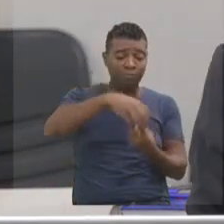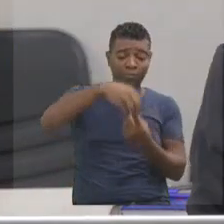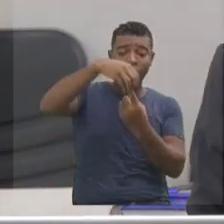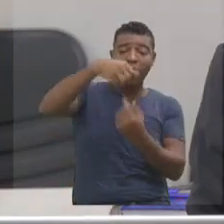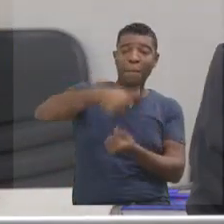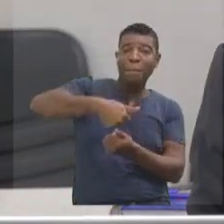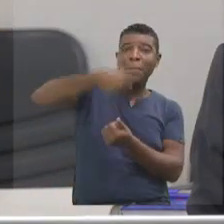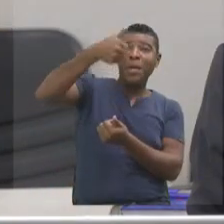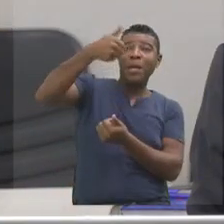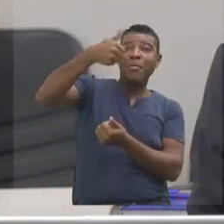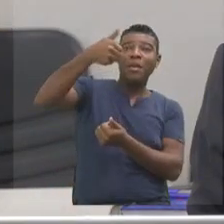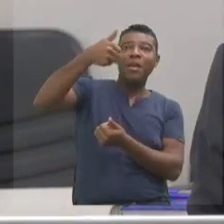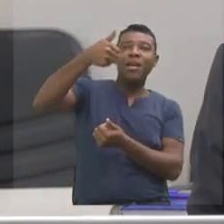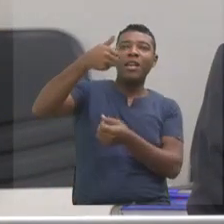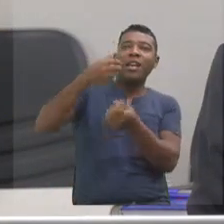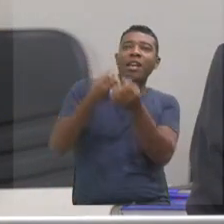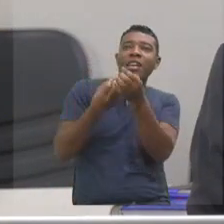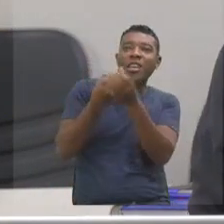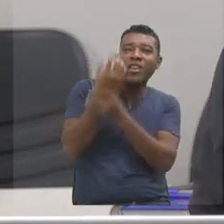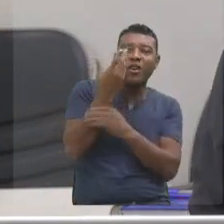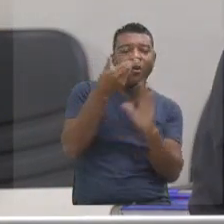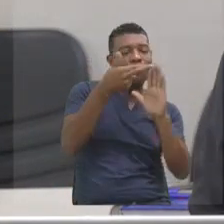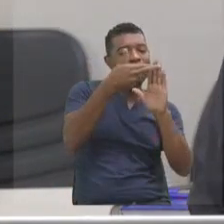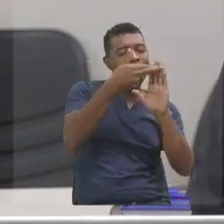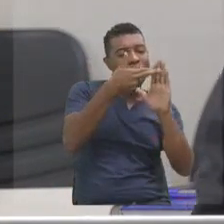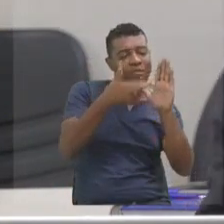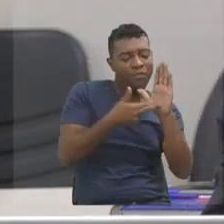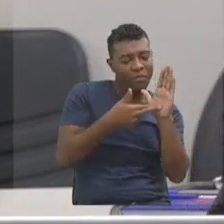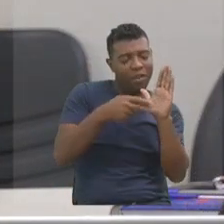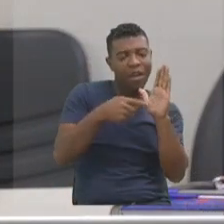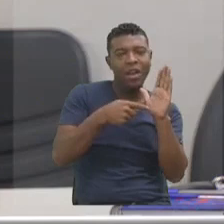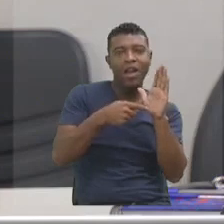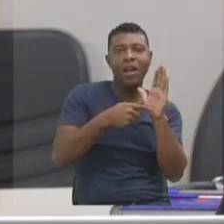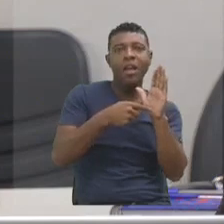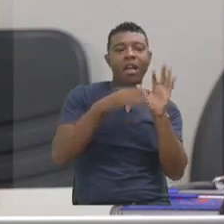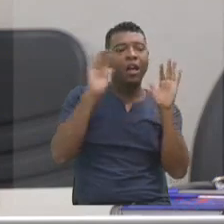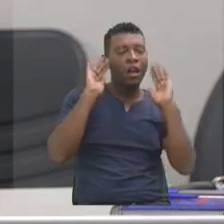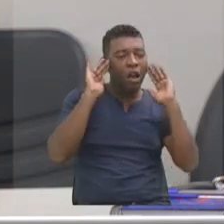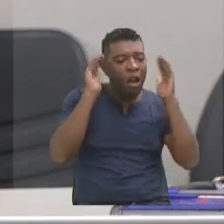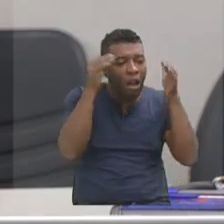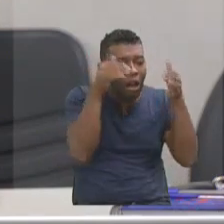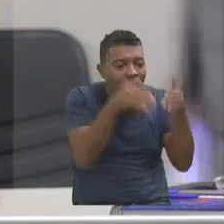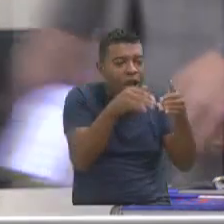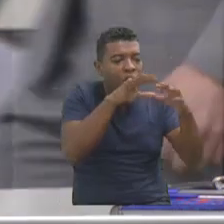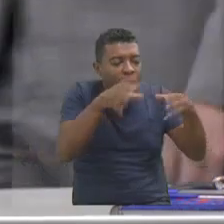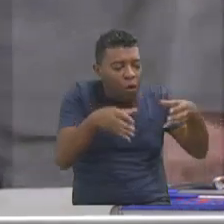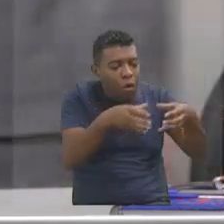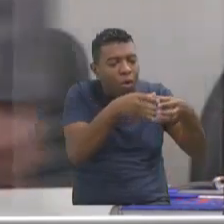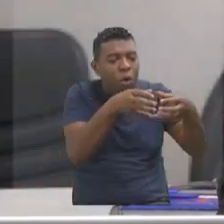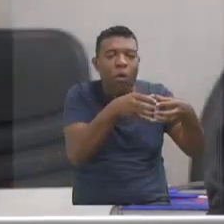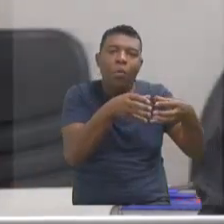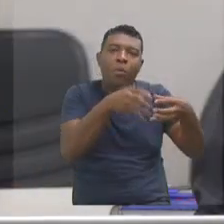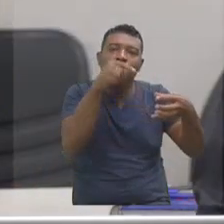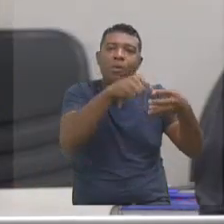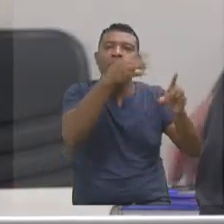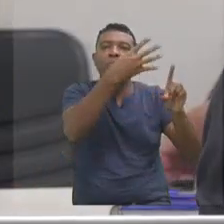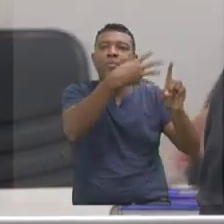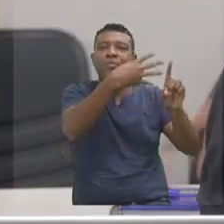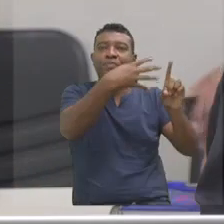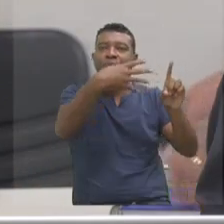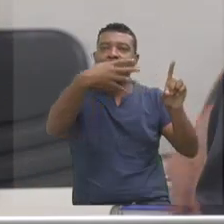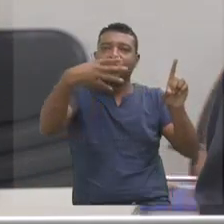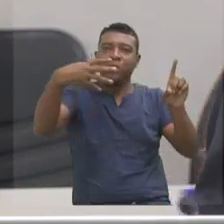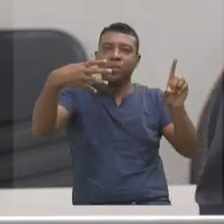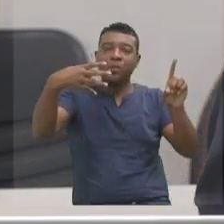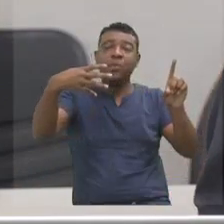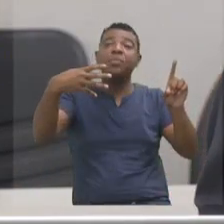resolução é uma política uma resolução específica para que a gente traga isso na